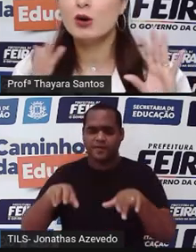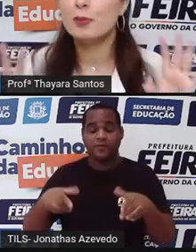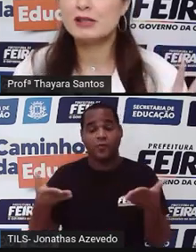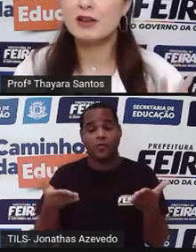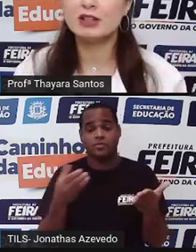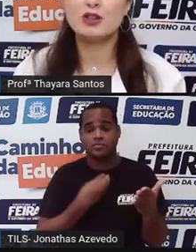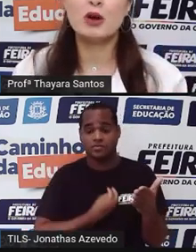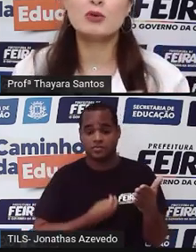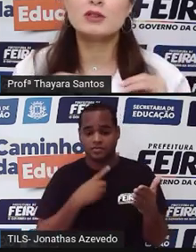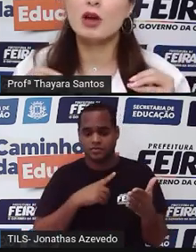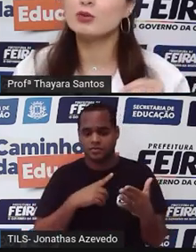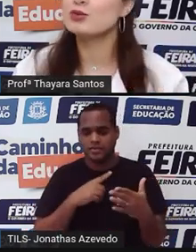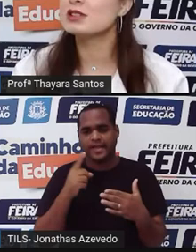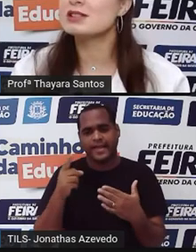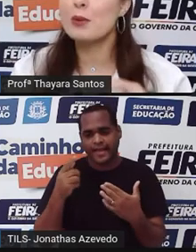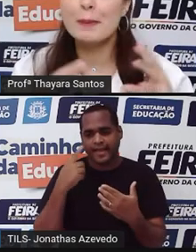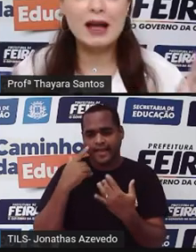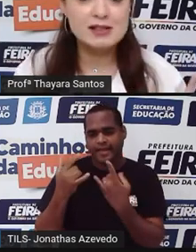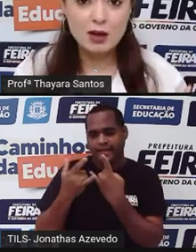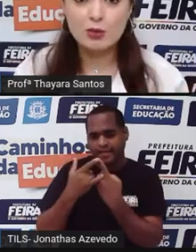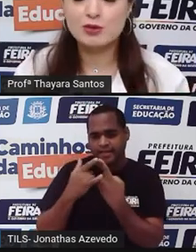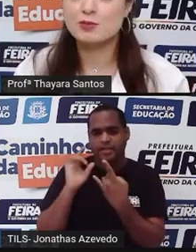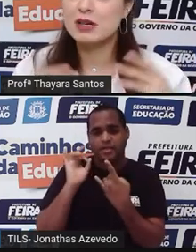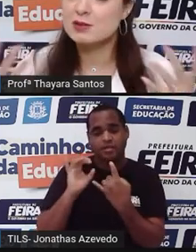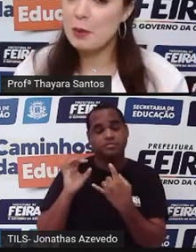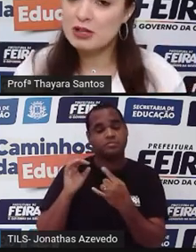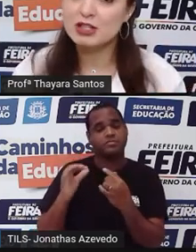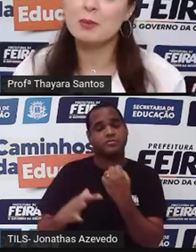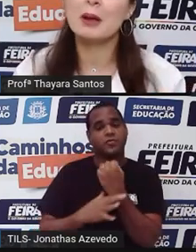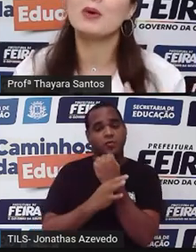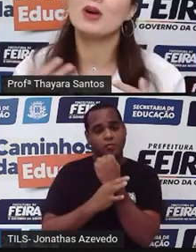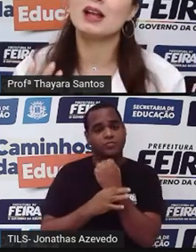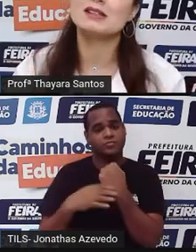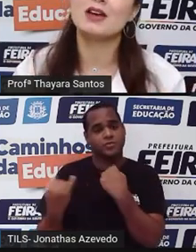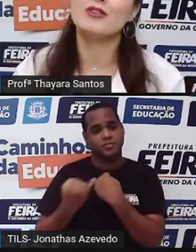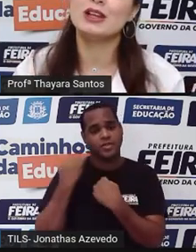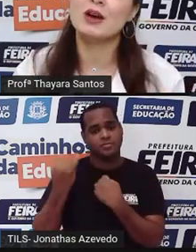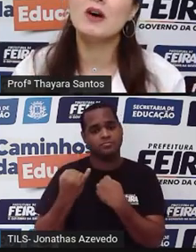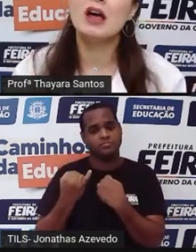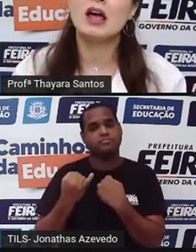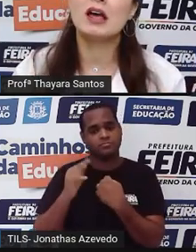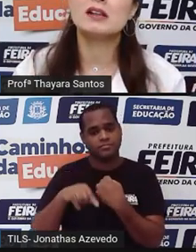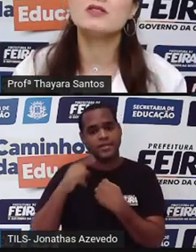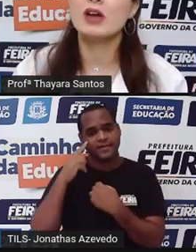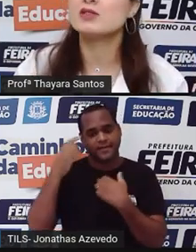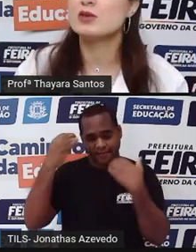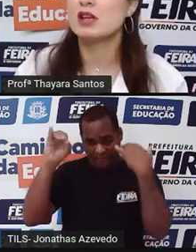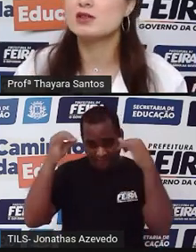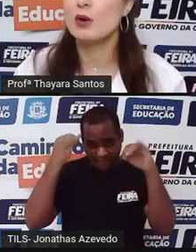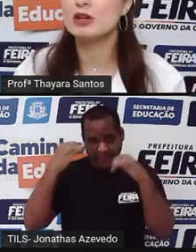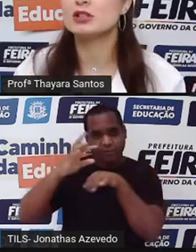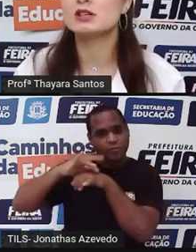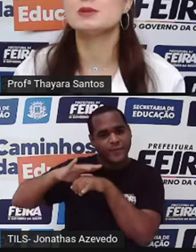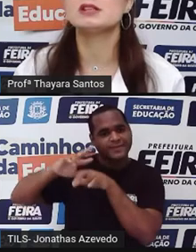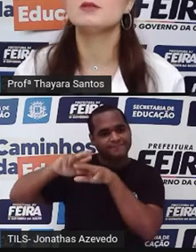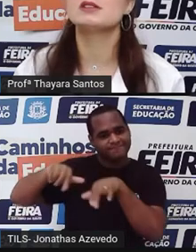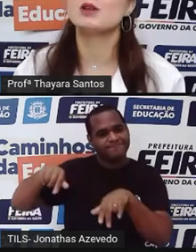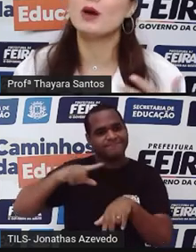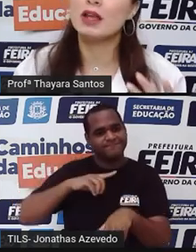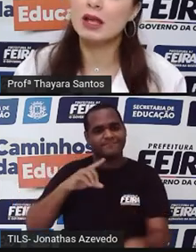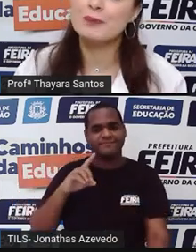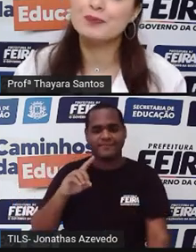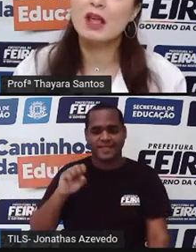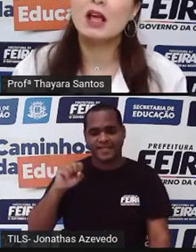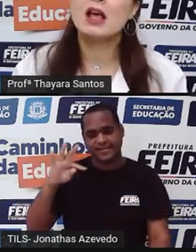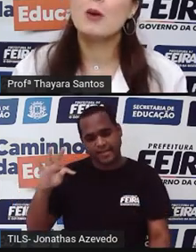viu hoje o precisar vai tiver um é um dos que são mais seguros principalmente também porque eles evitam as infecções sexualmente transmissíveis